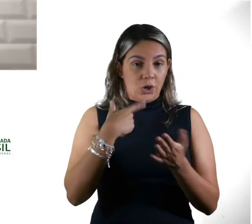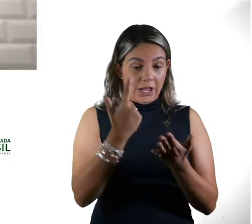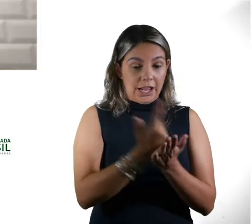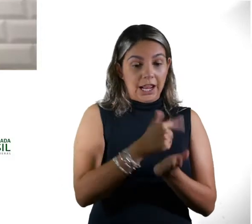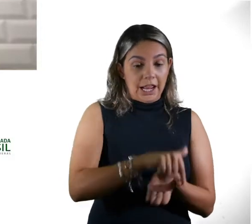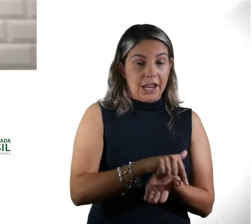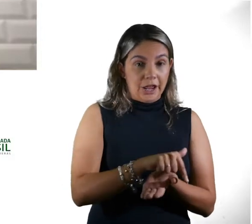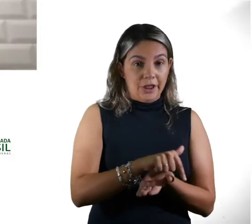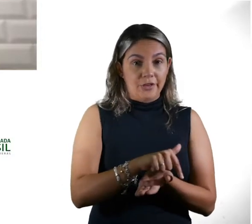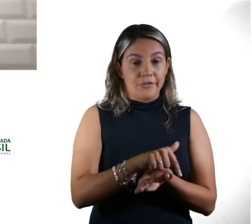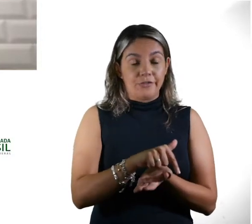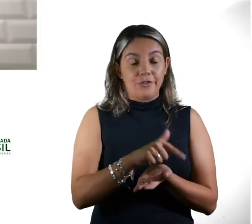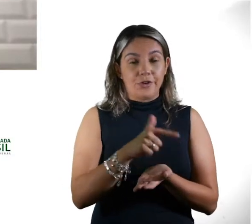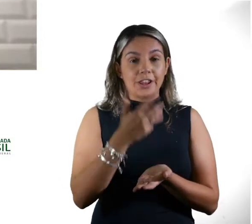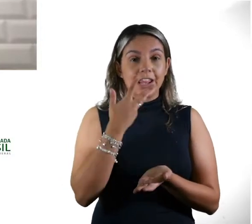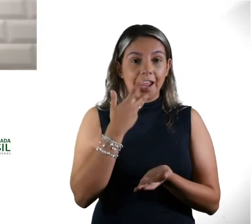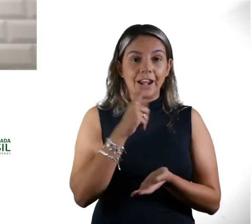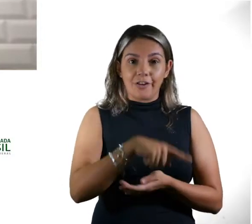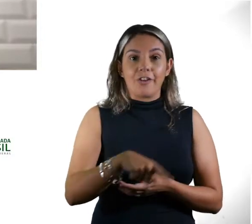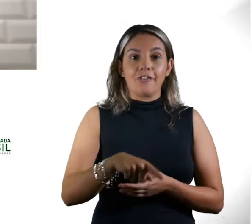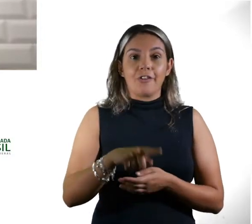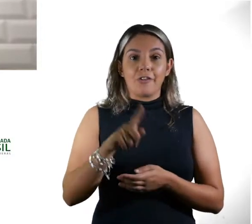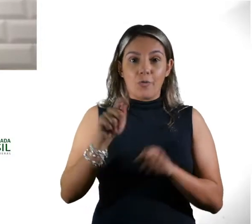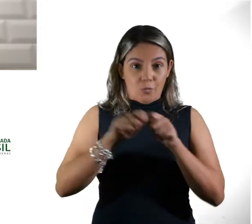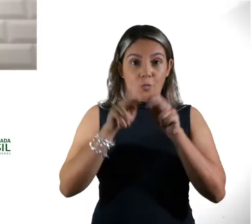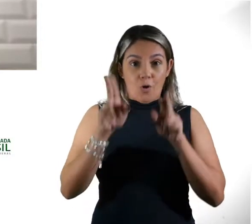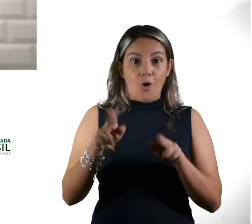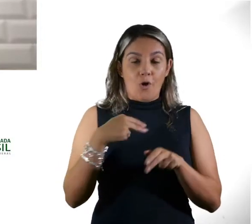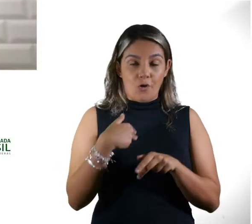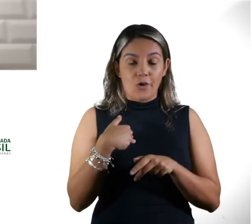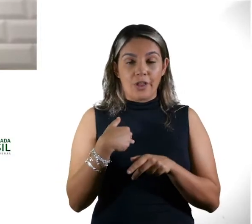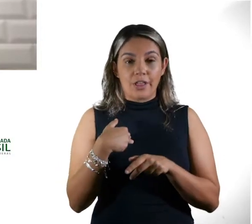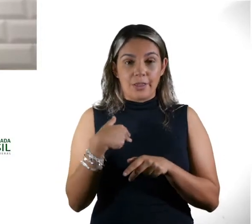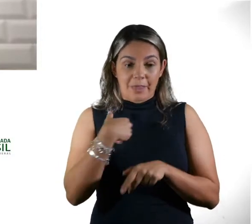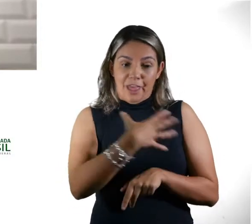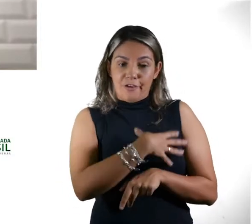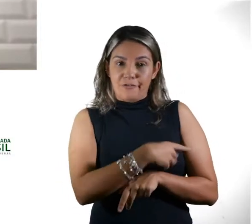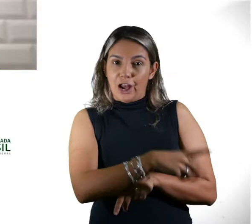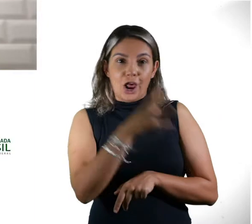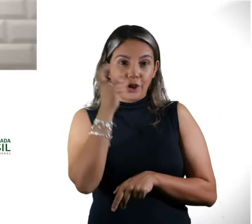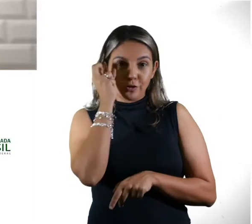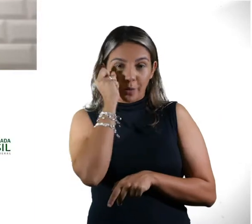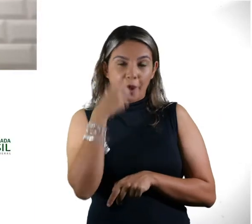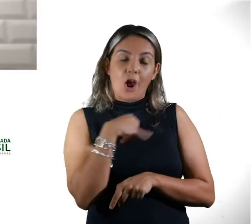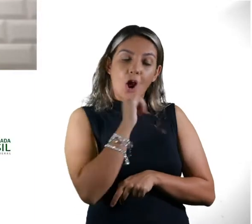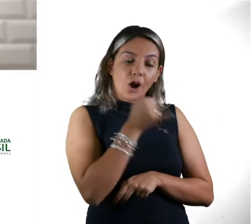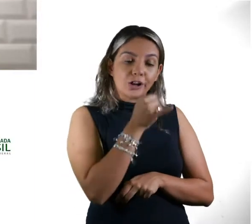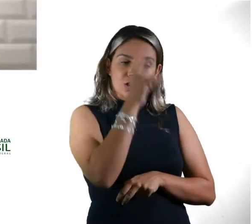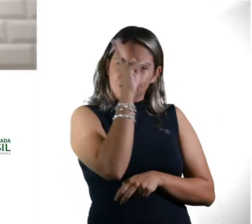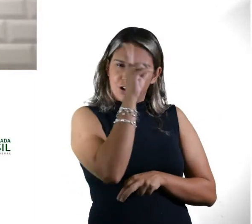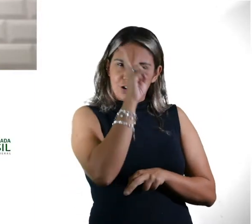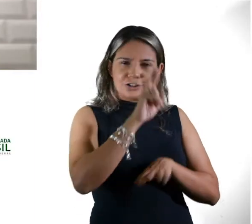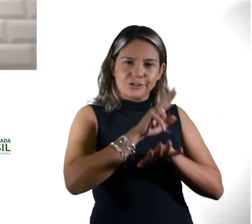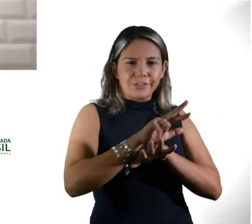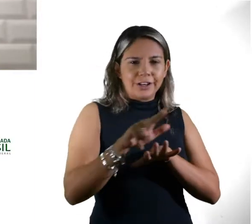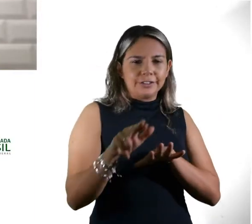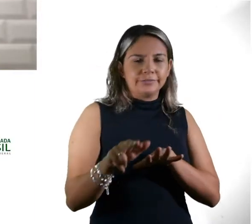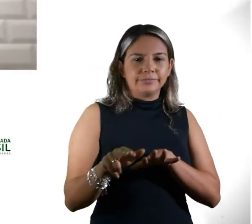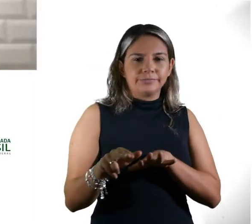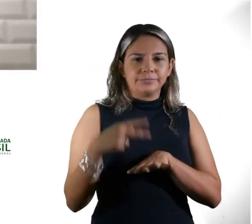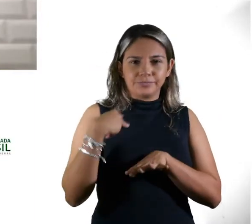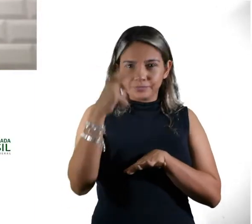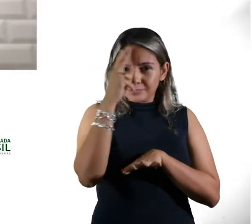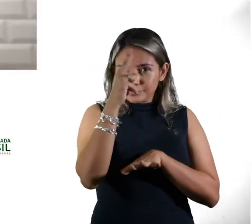o assovio e a encruzilhada, foi assim. Eu fiz a Manuela dormir, toda noite eu contava uma história diferente. Mas as